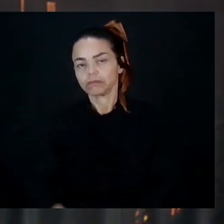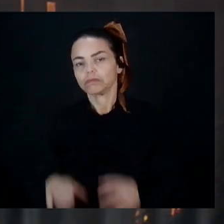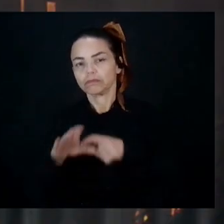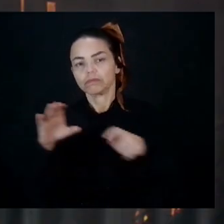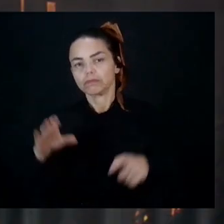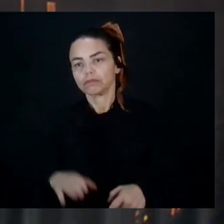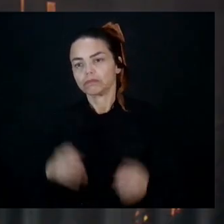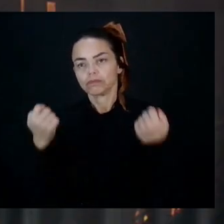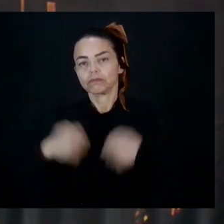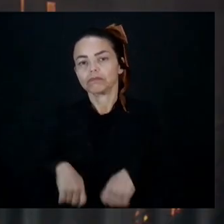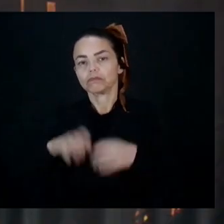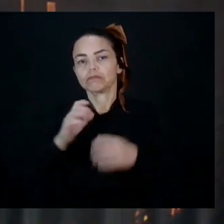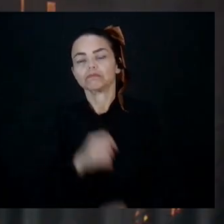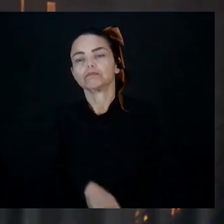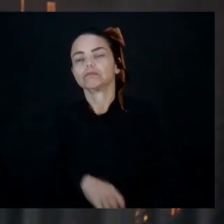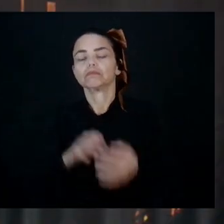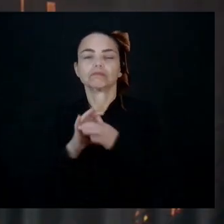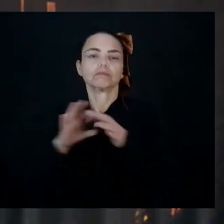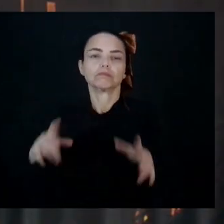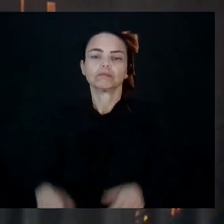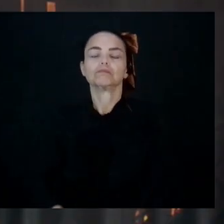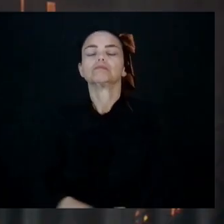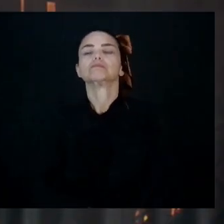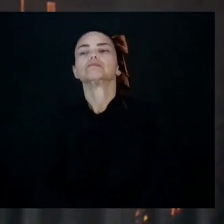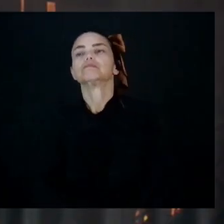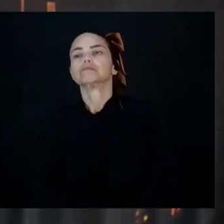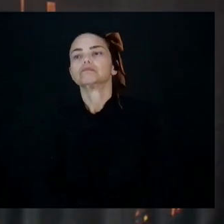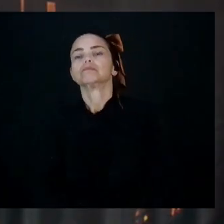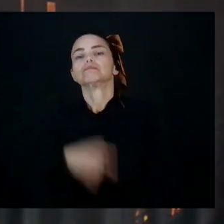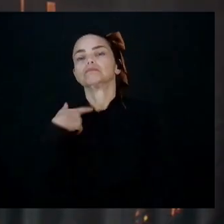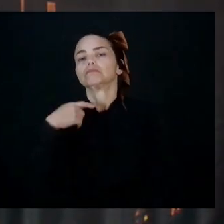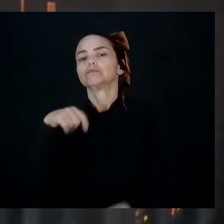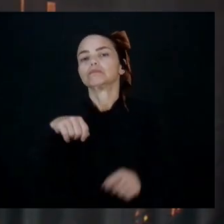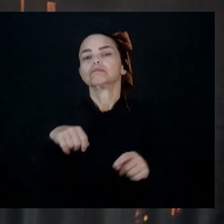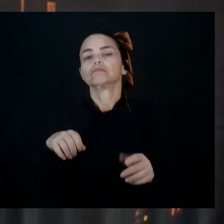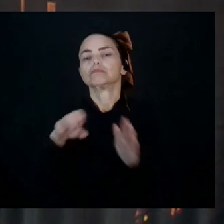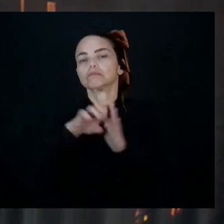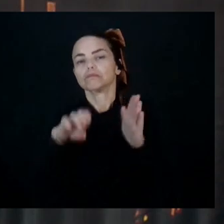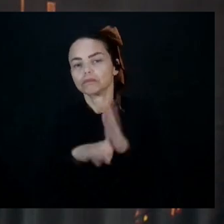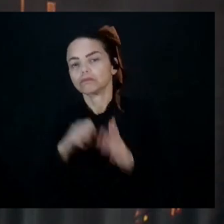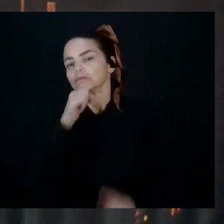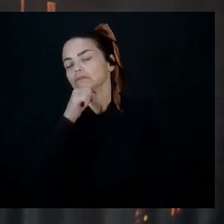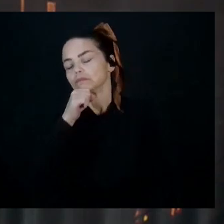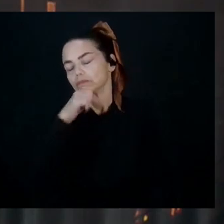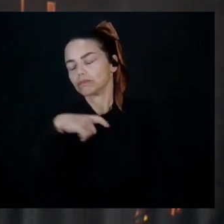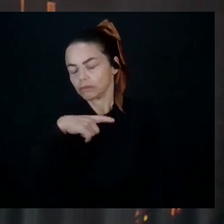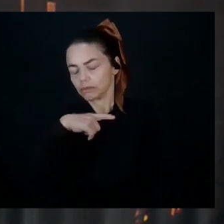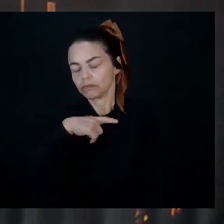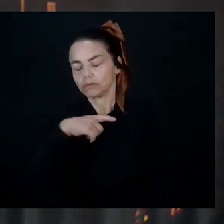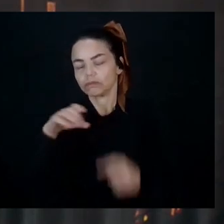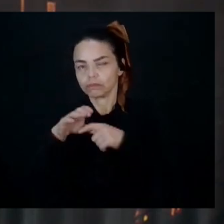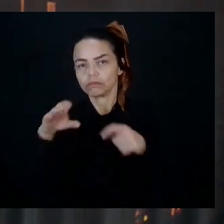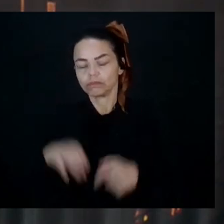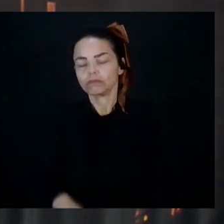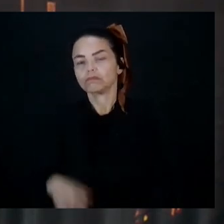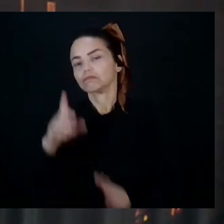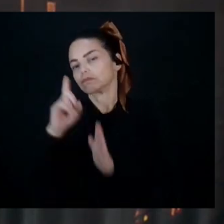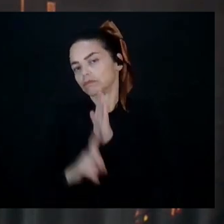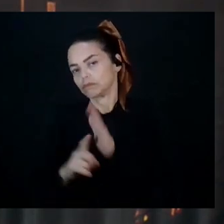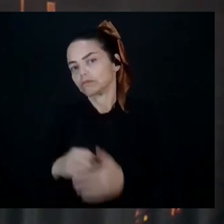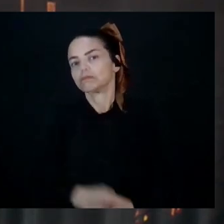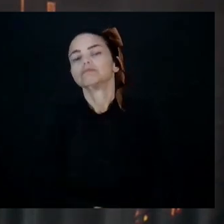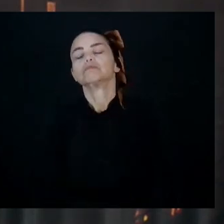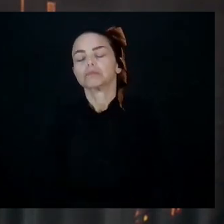que quiser, né? Então isso está previsto, inclusive, no estatuto, né? Que a pessoa tem essa autonomia, esse direito, né?